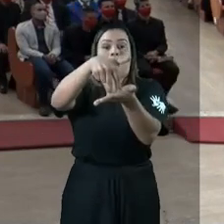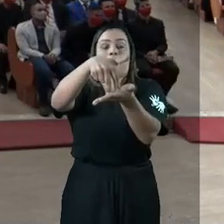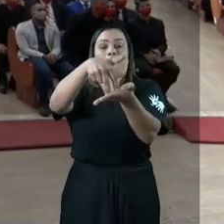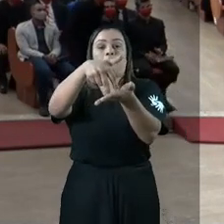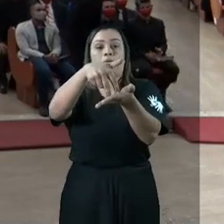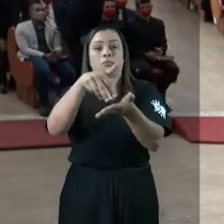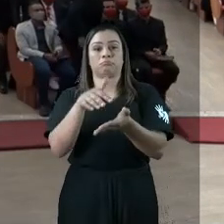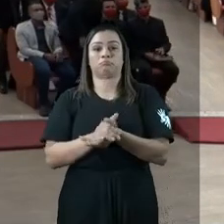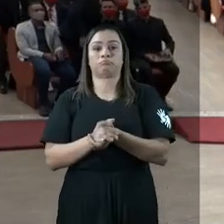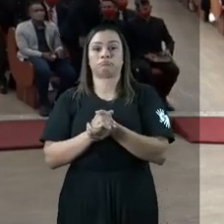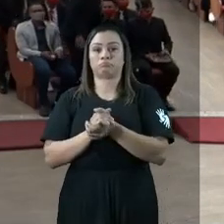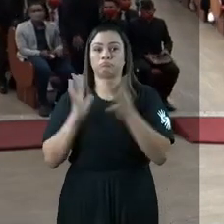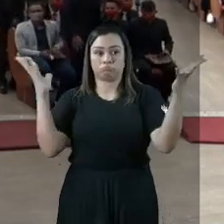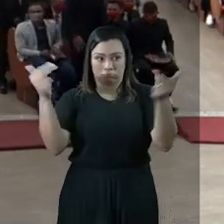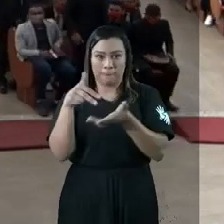pés.